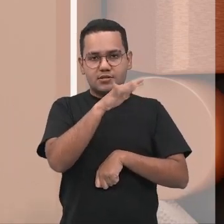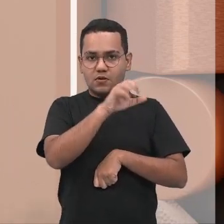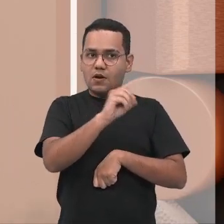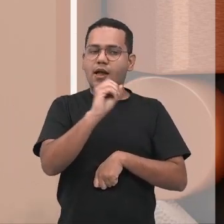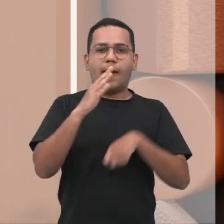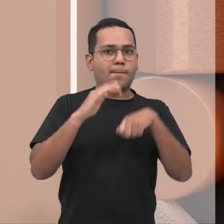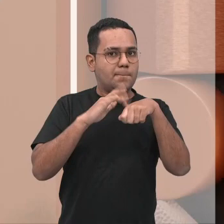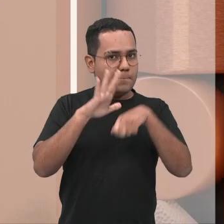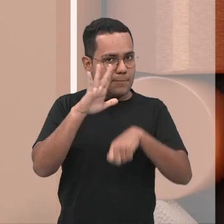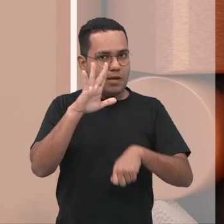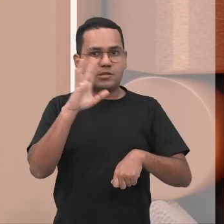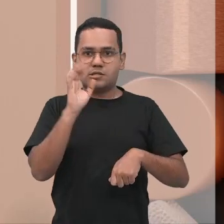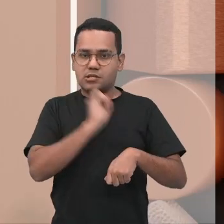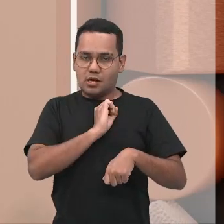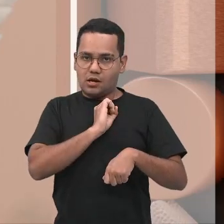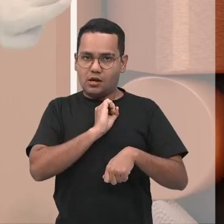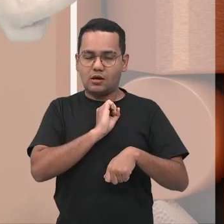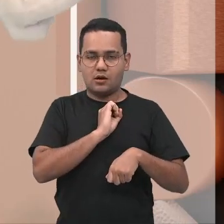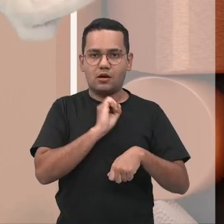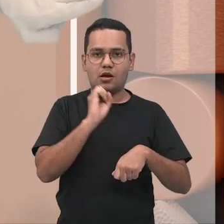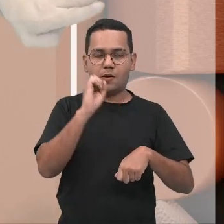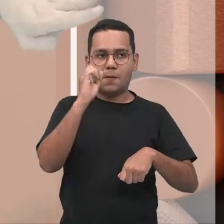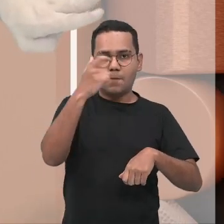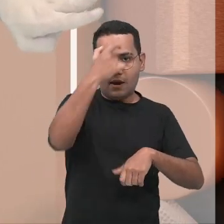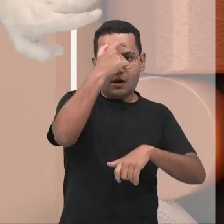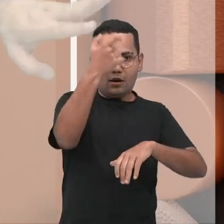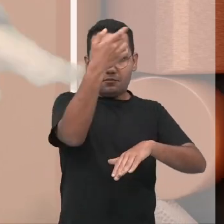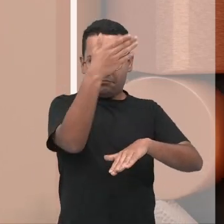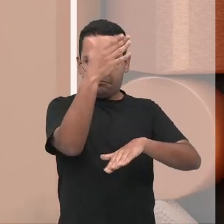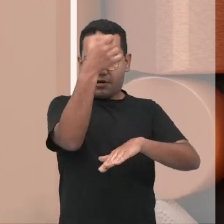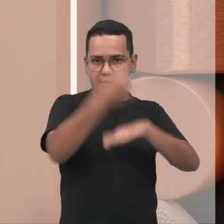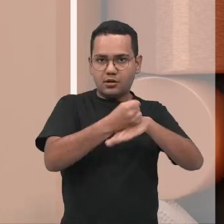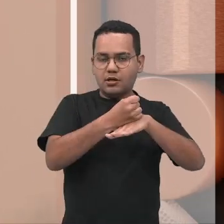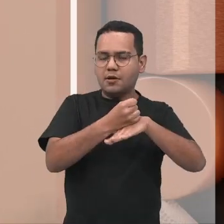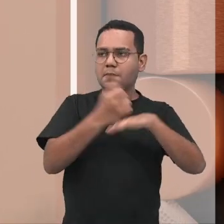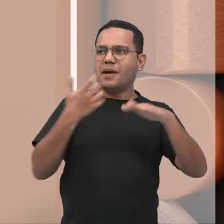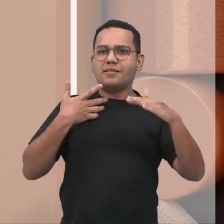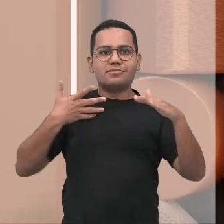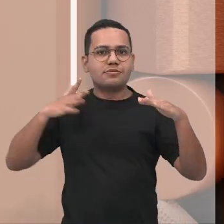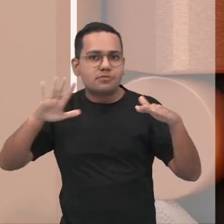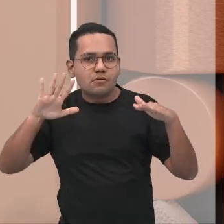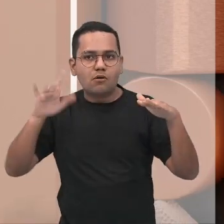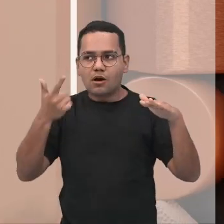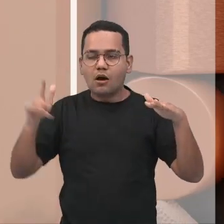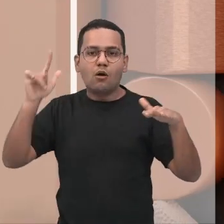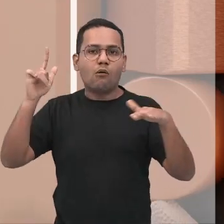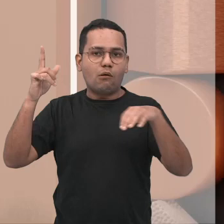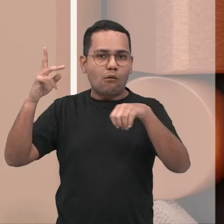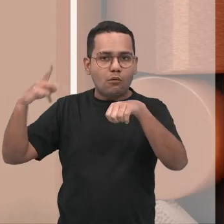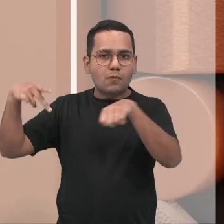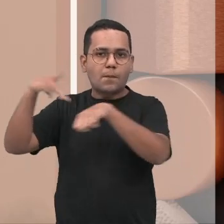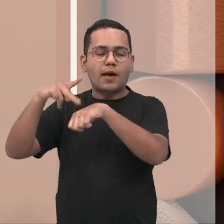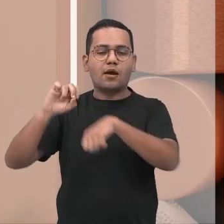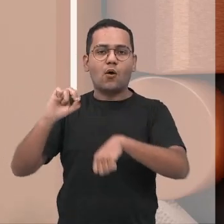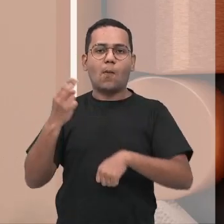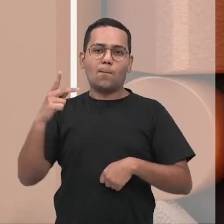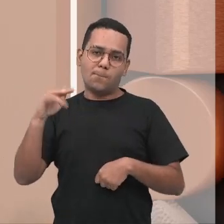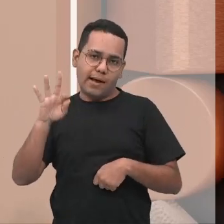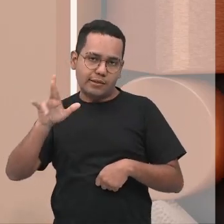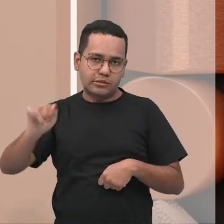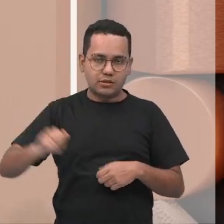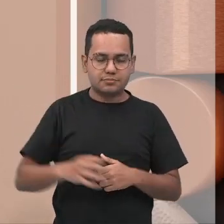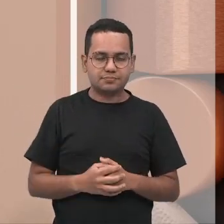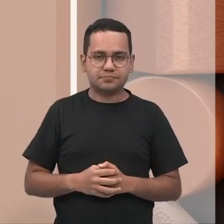que você repudia a pátria contrária, tá, gente? E esse nacionalismo exacerbado, ele acabou meio